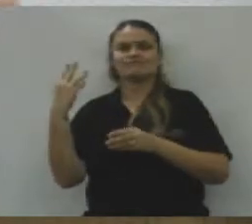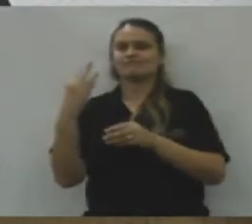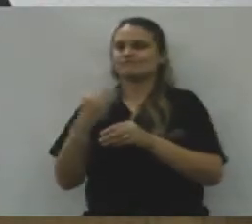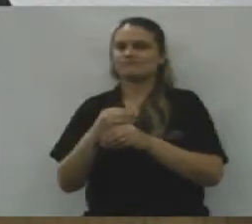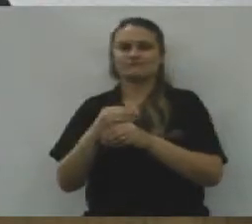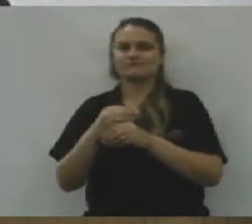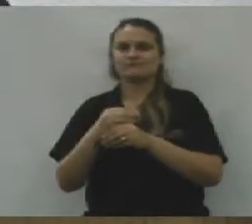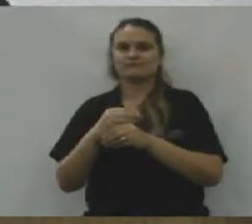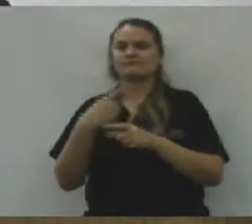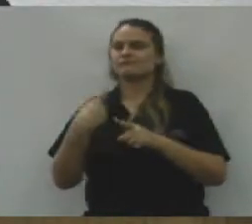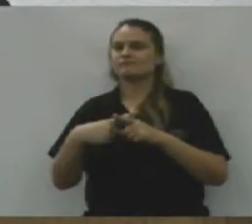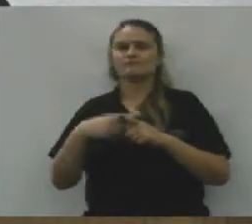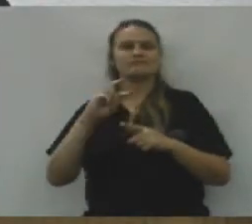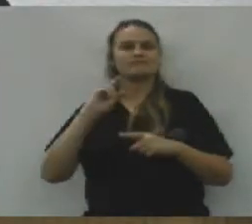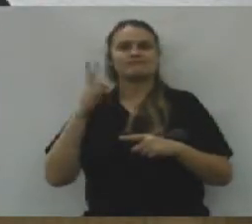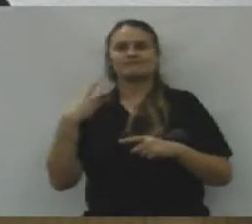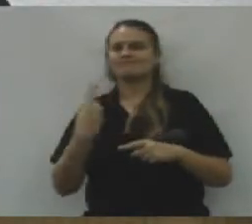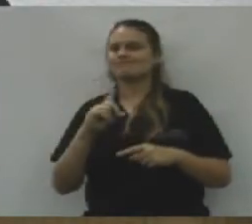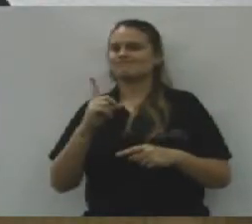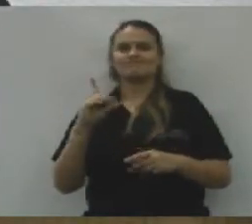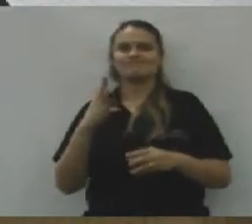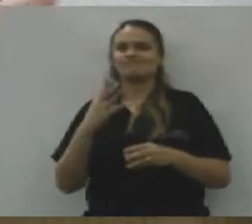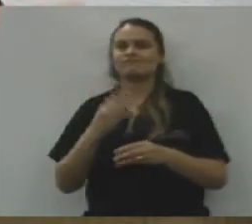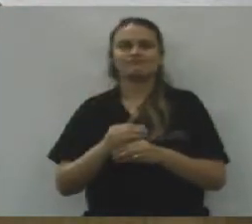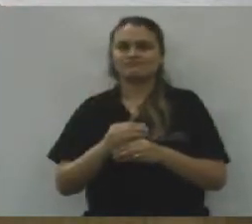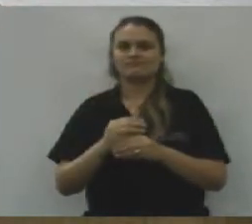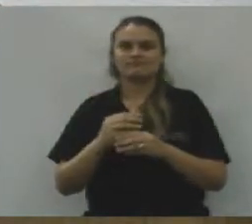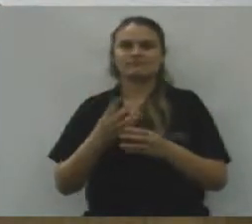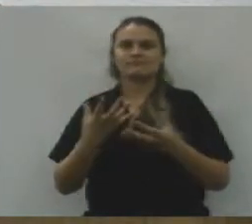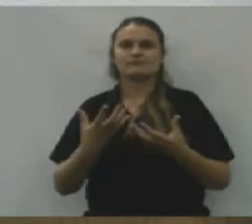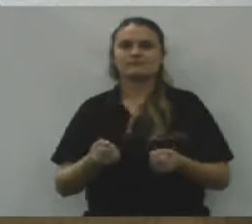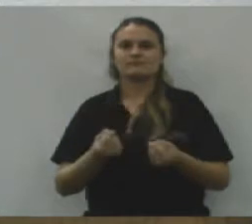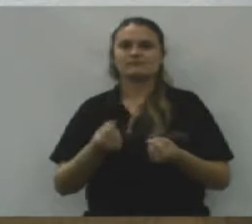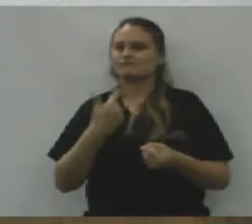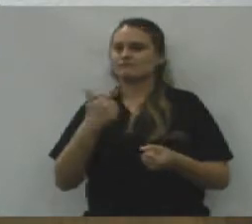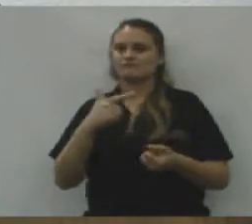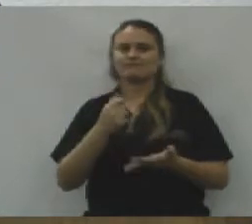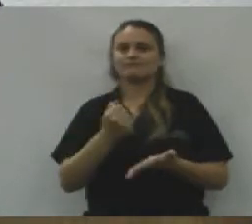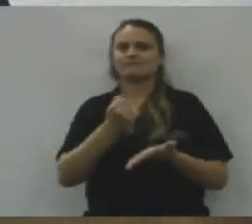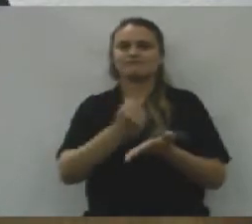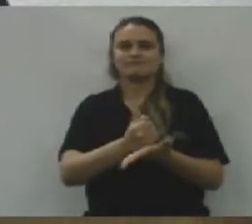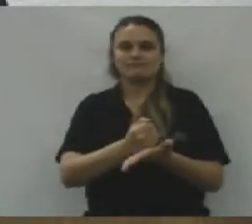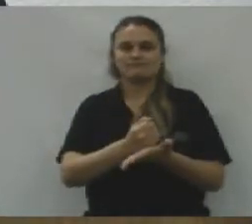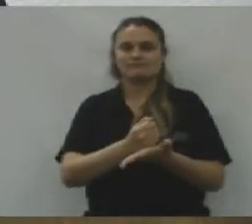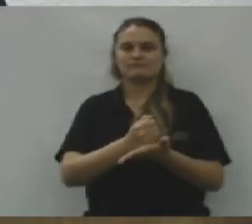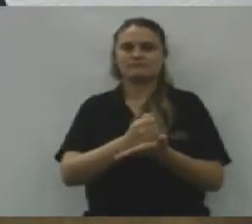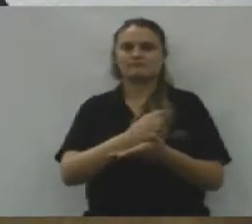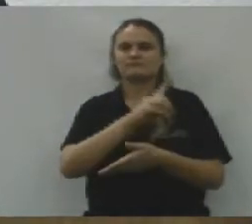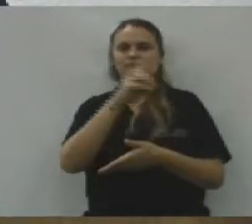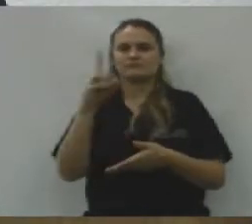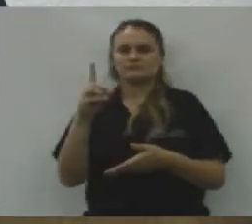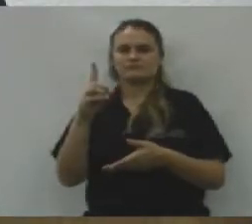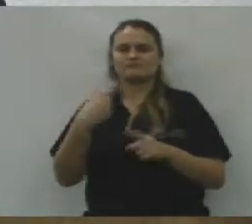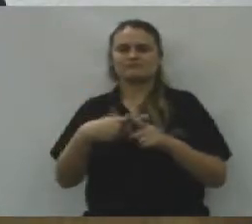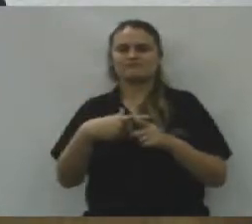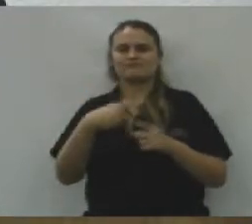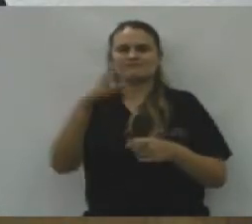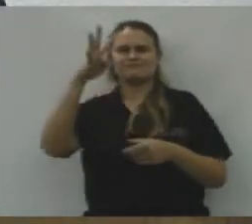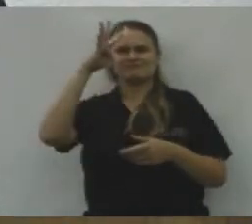Os vereadores aqui não estão concordando, não estão apoiando numa data dessa, no meio de